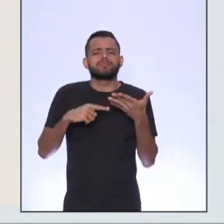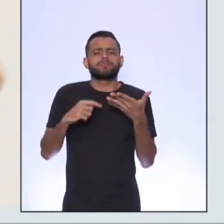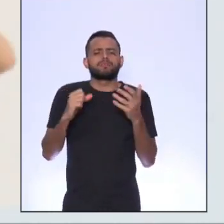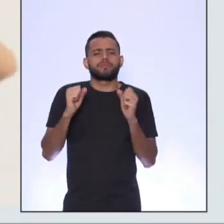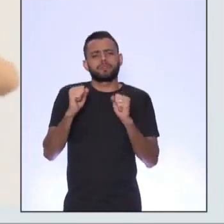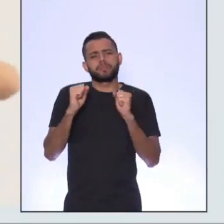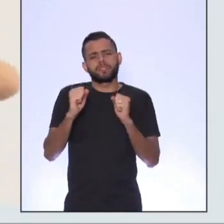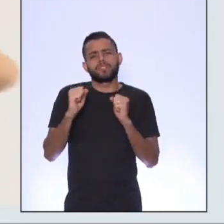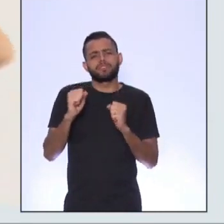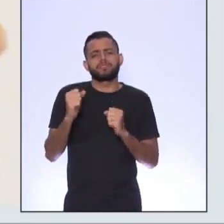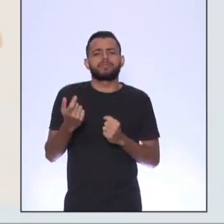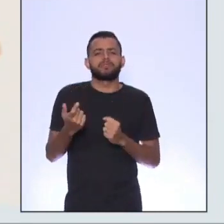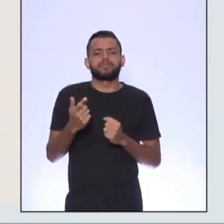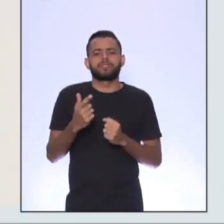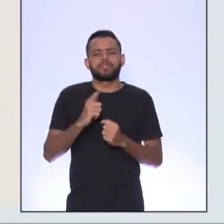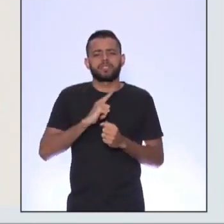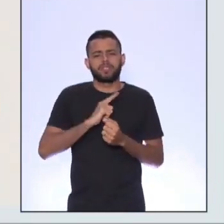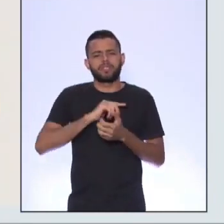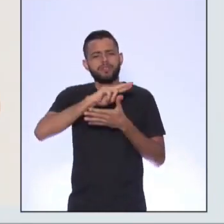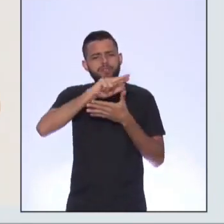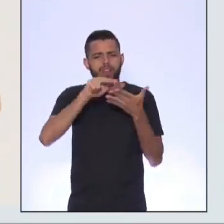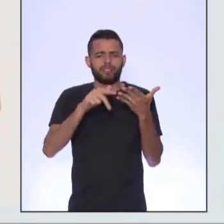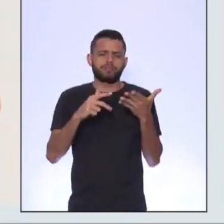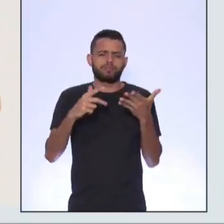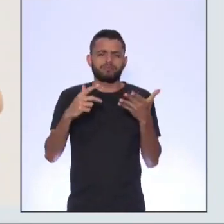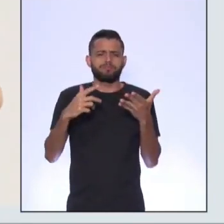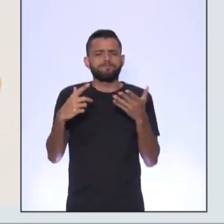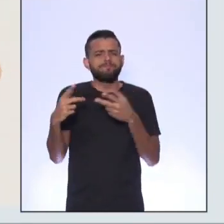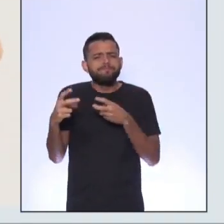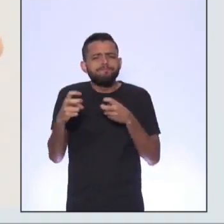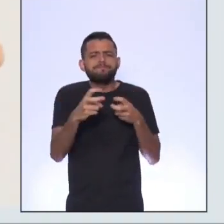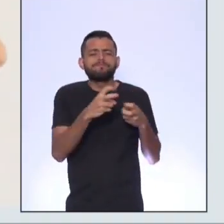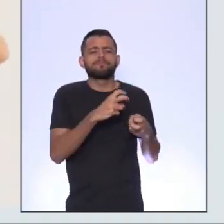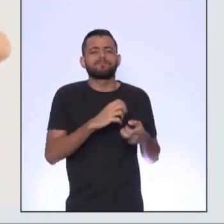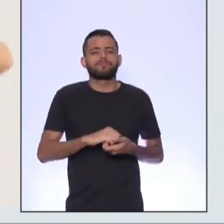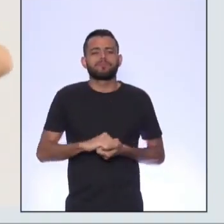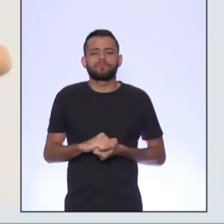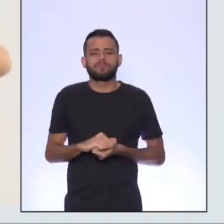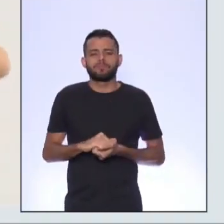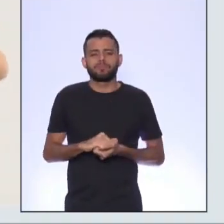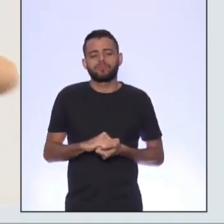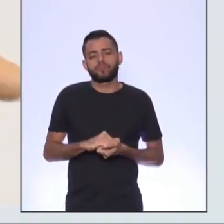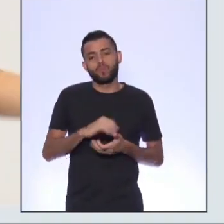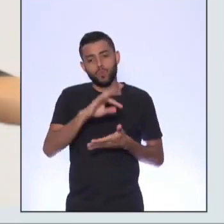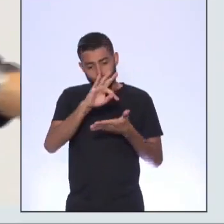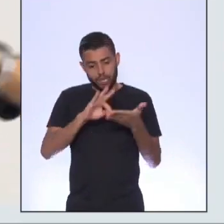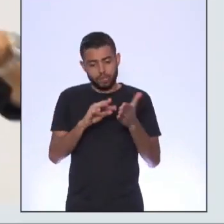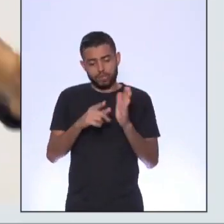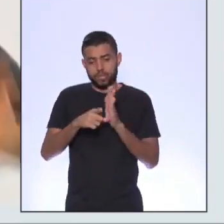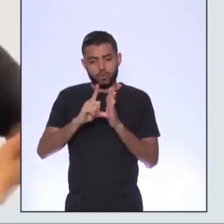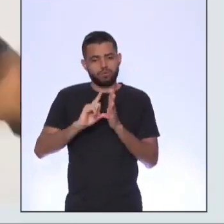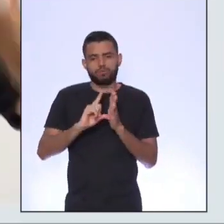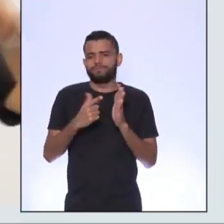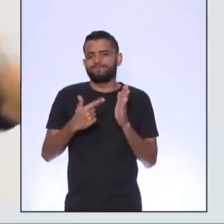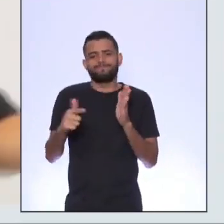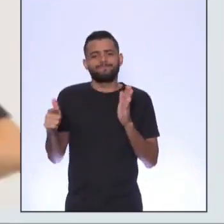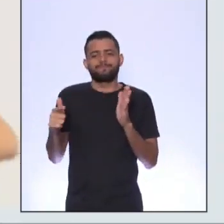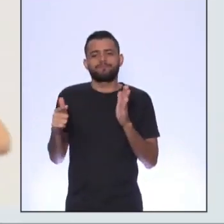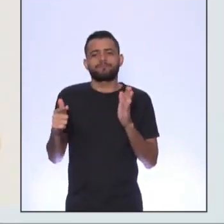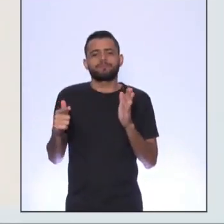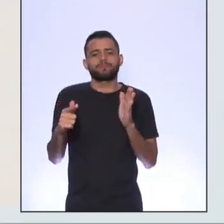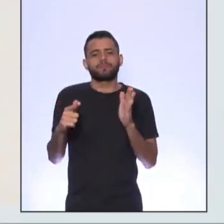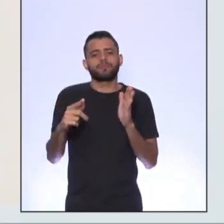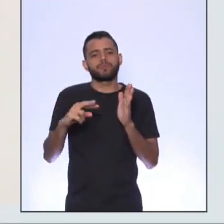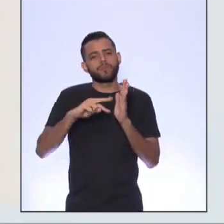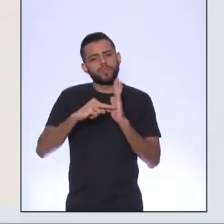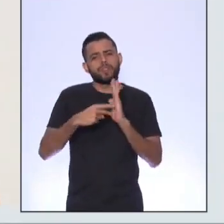Esse ladrão, por exemplo, tem vários sentidos possíveis. Tá? Lá, não. No texto anterior, o sentido era único.